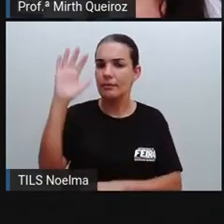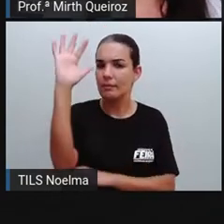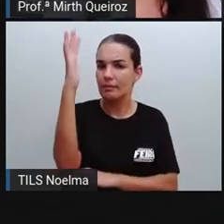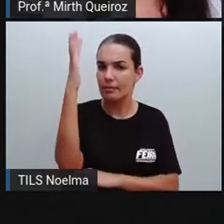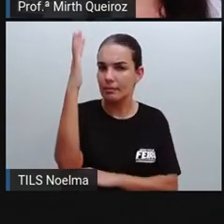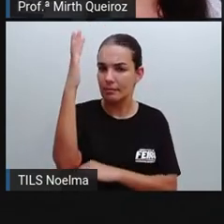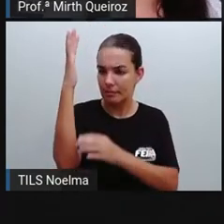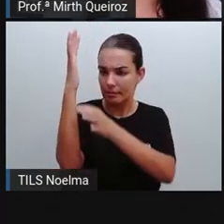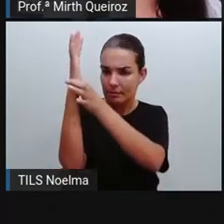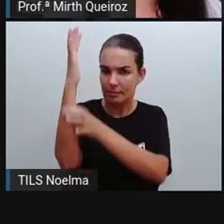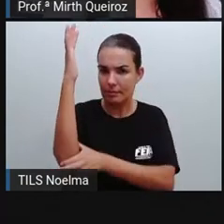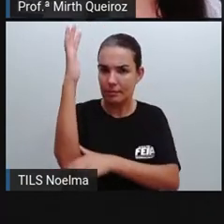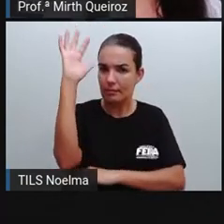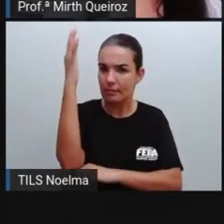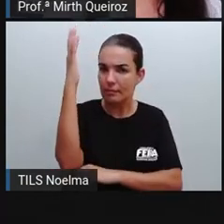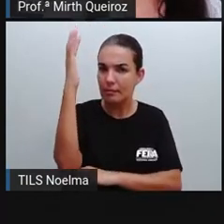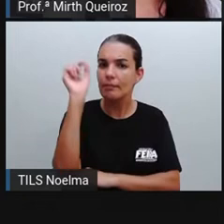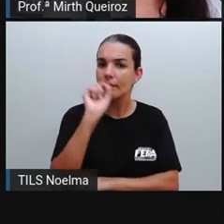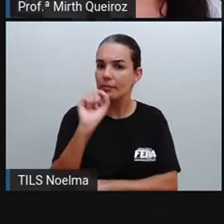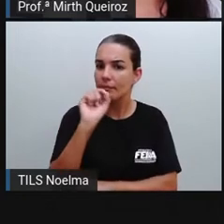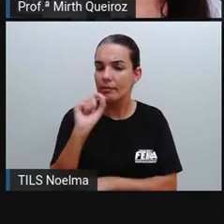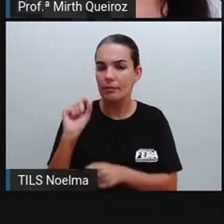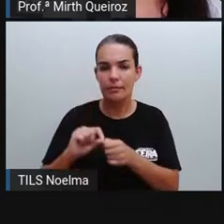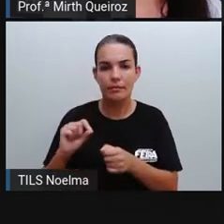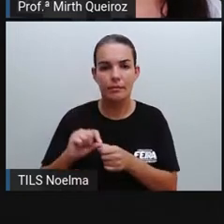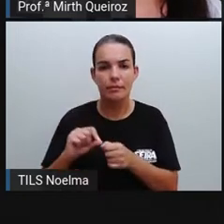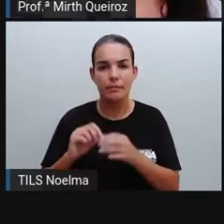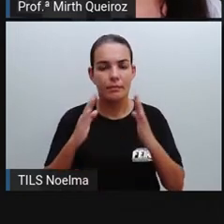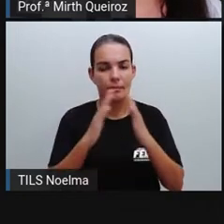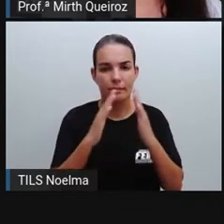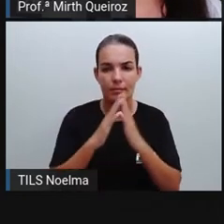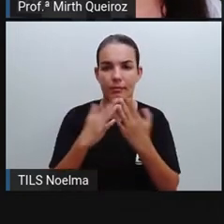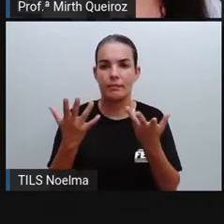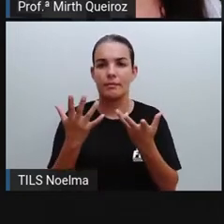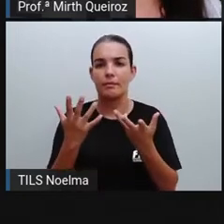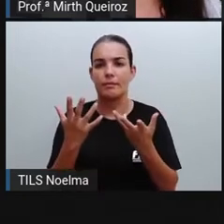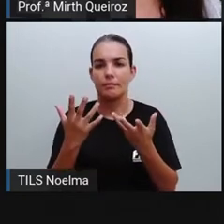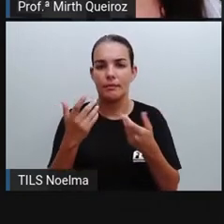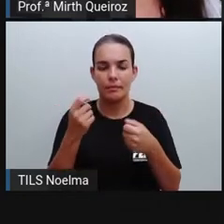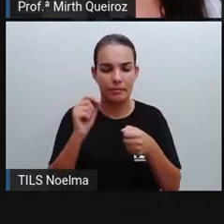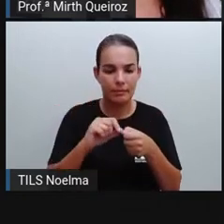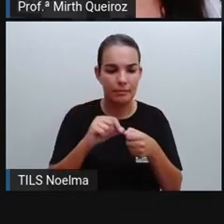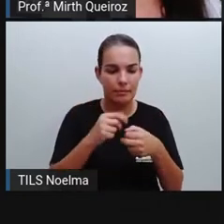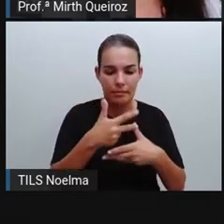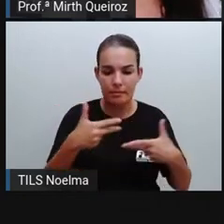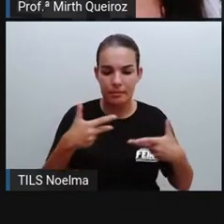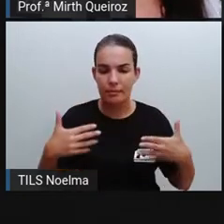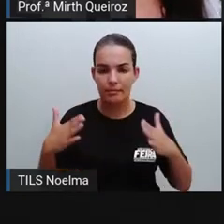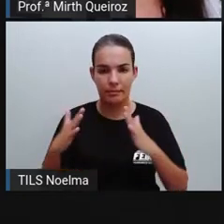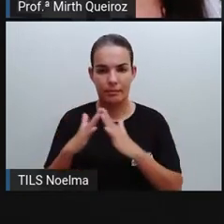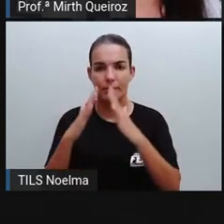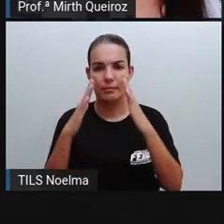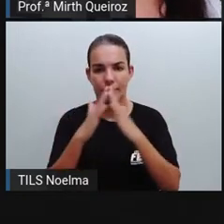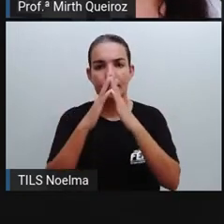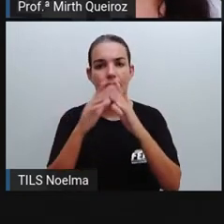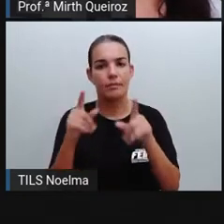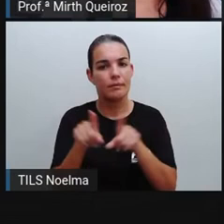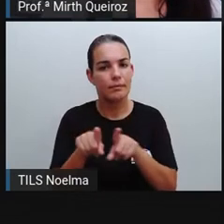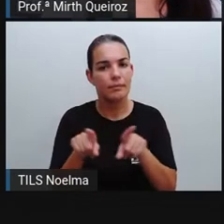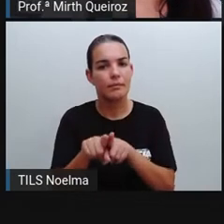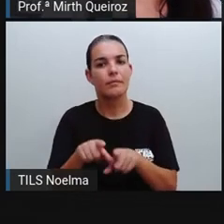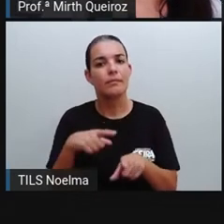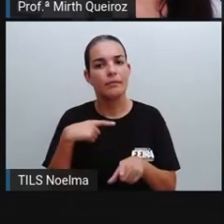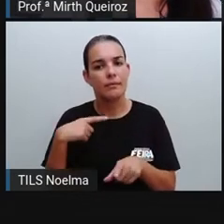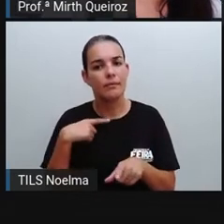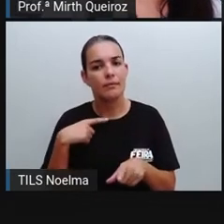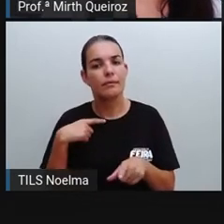para a construção de moradias. Infraestruturas são criadas com o objetivo de atender convenientemente o setor social e, ao